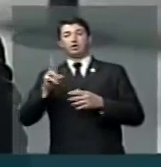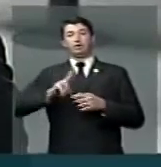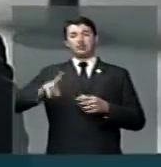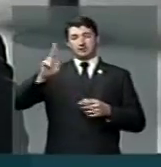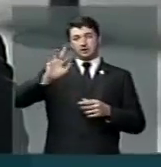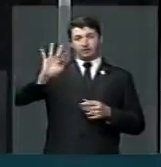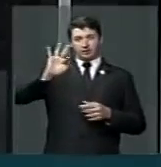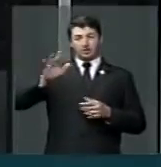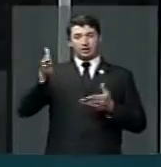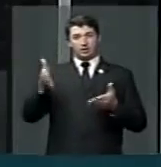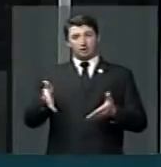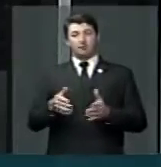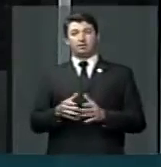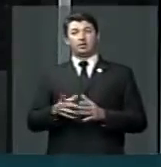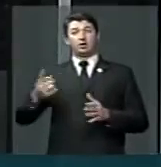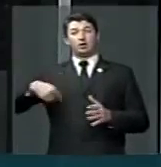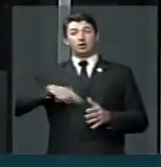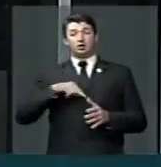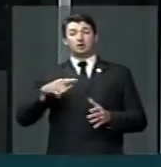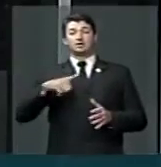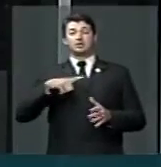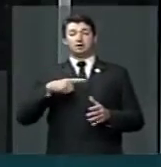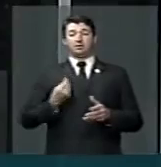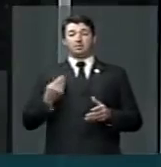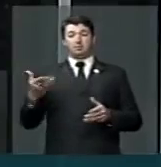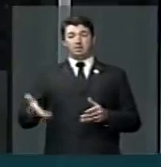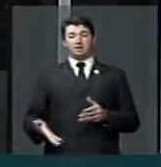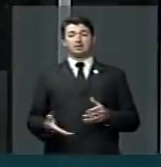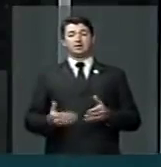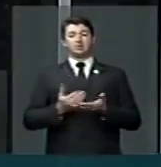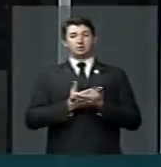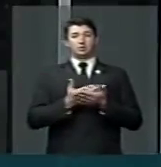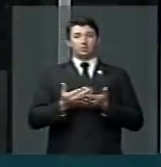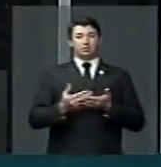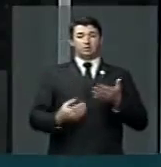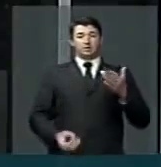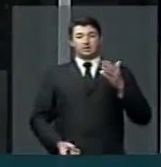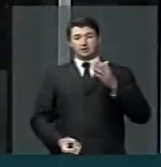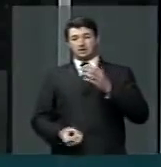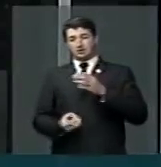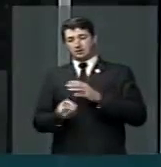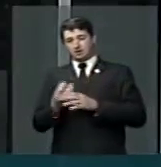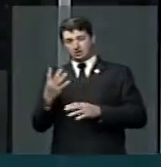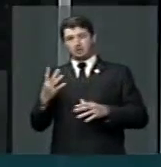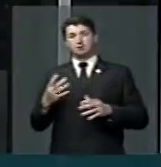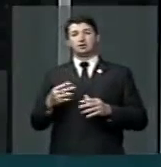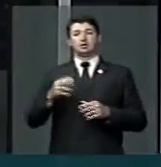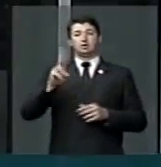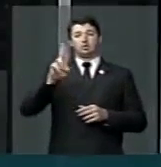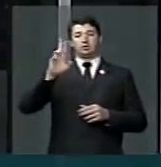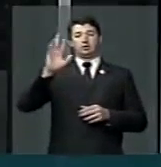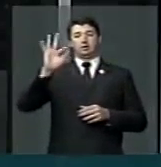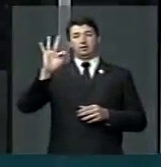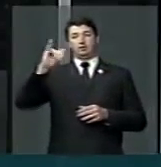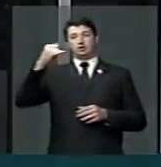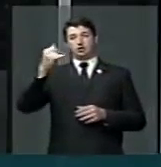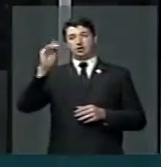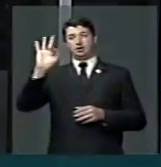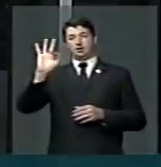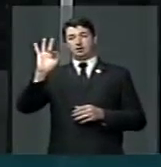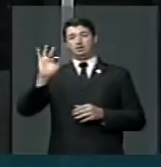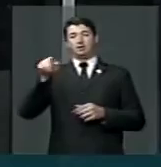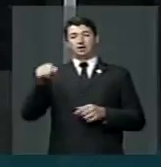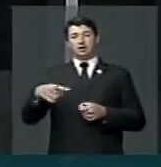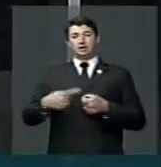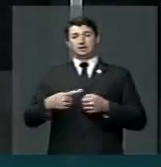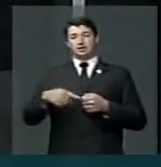Federal. Estávamos presentes no início da instalação da UFJF no município,